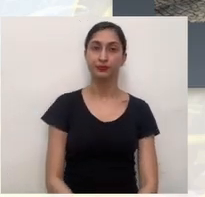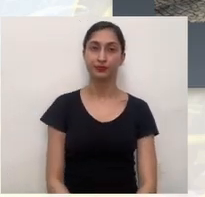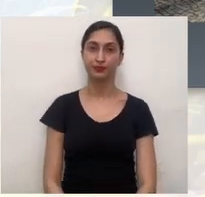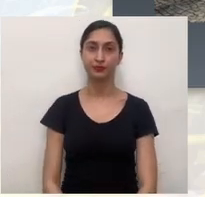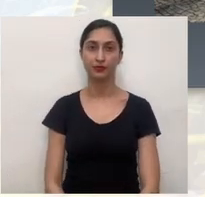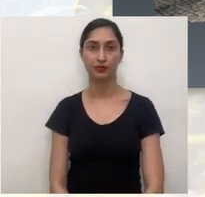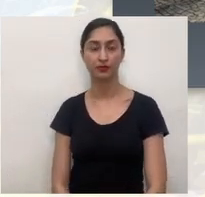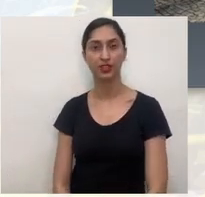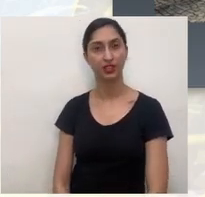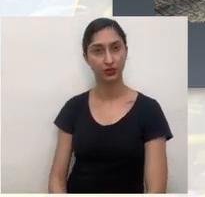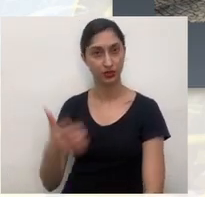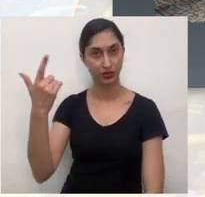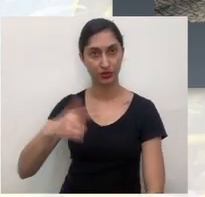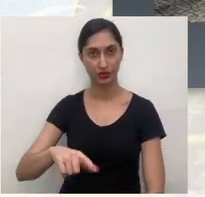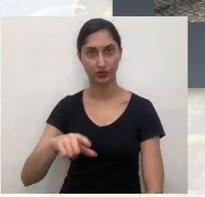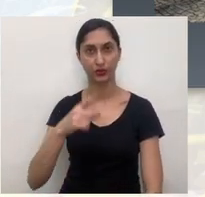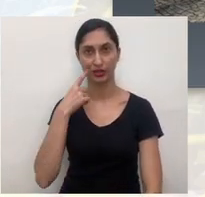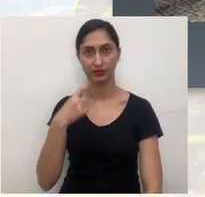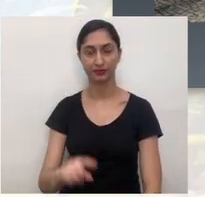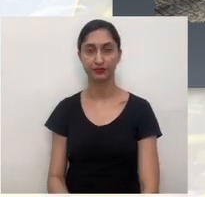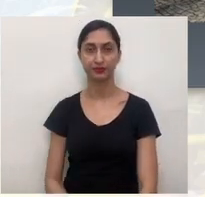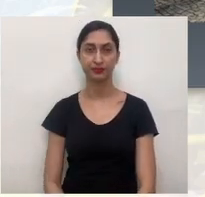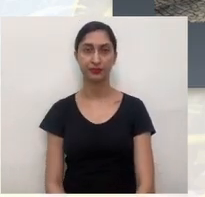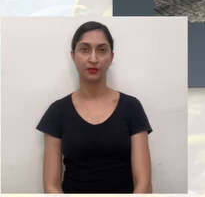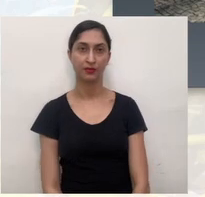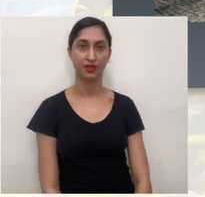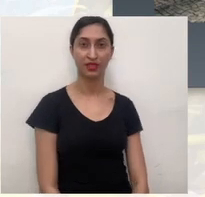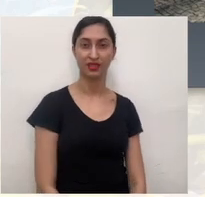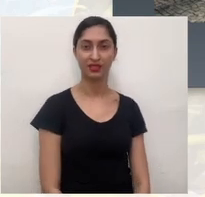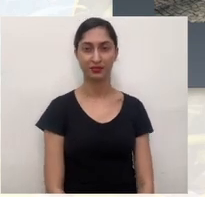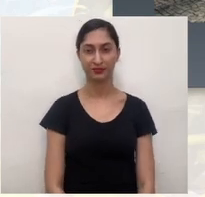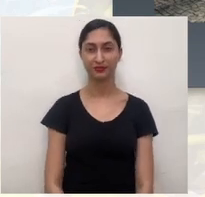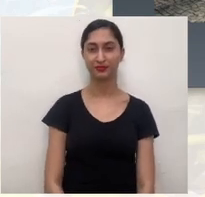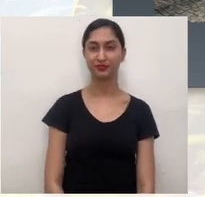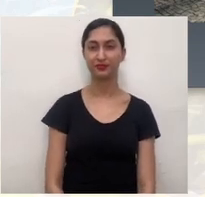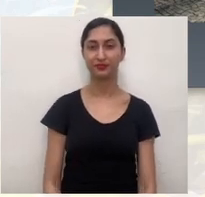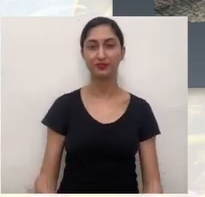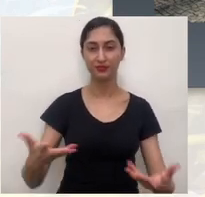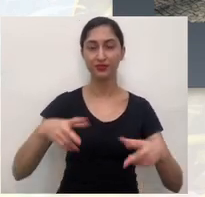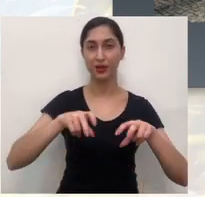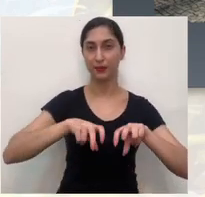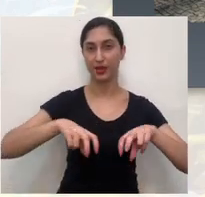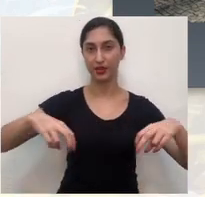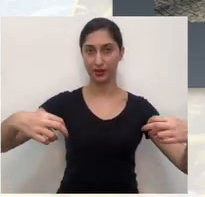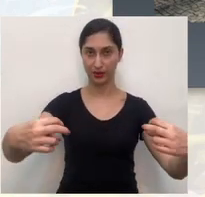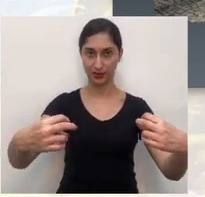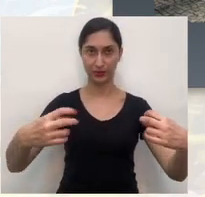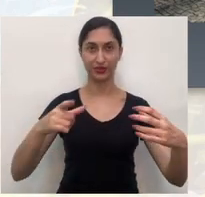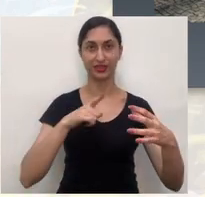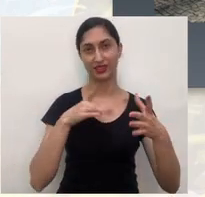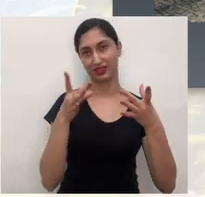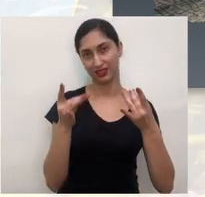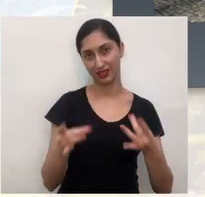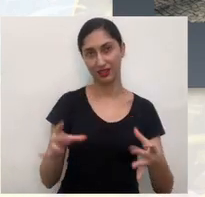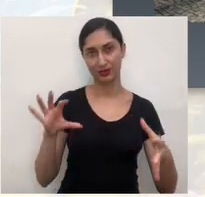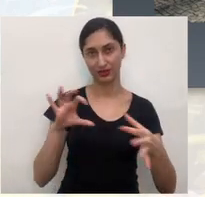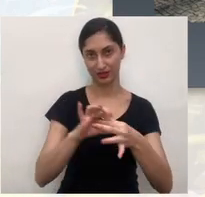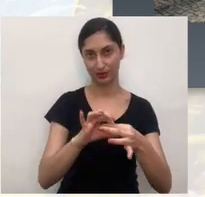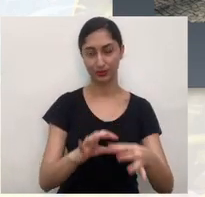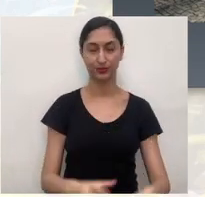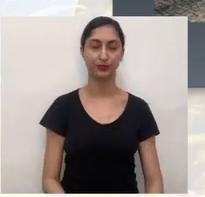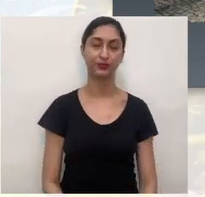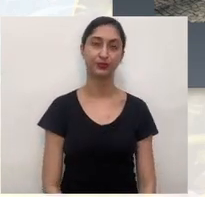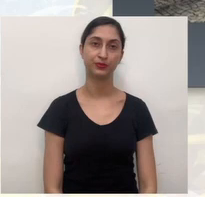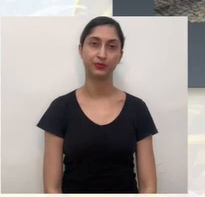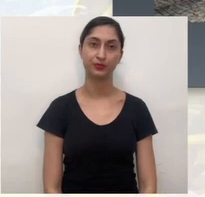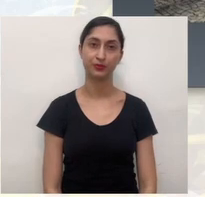Aqui, de novo, a senoide, dessa vez em forma de bancos. Está aqui o detalhe correspondente. Né? E eu